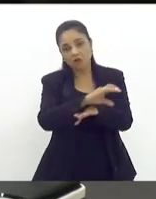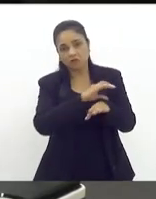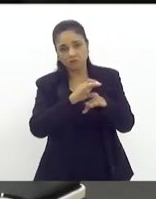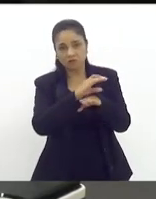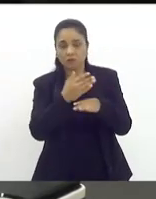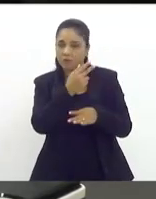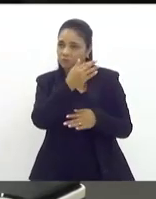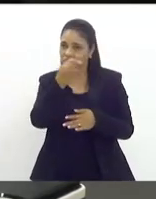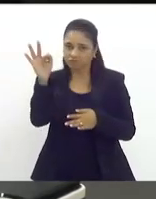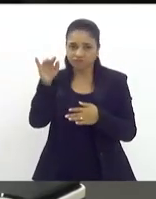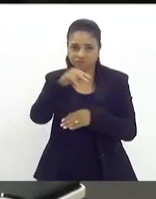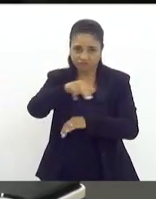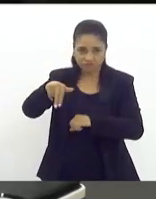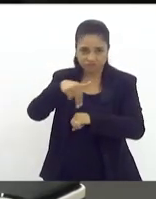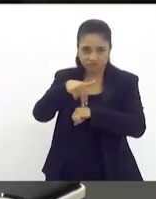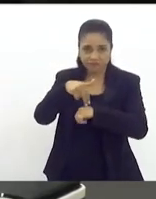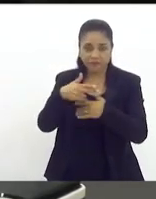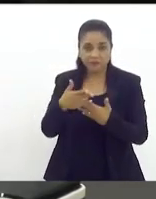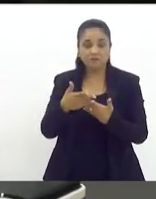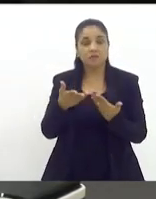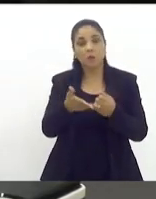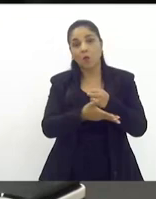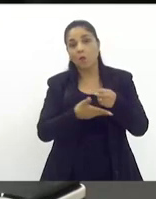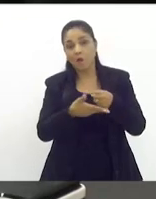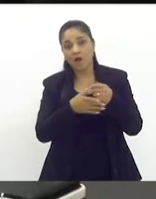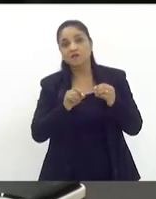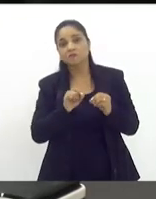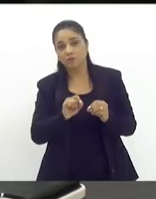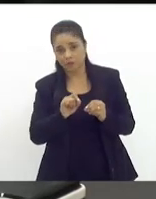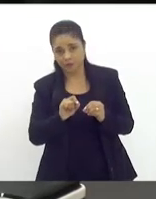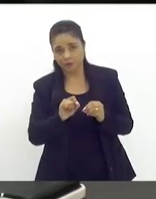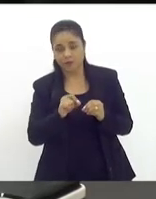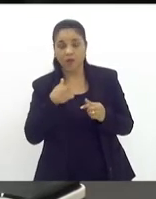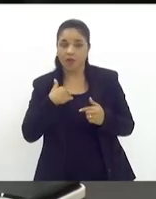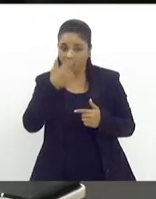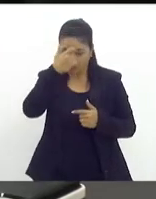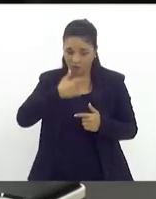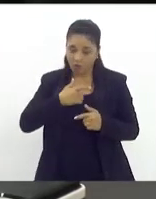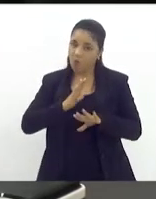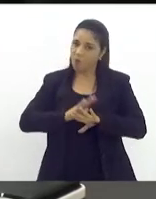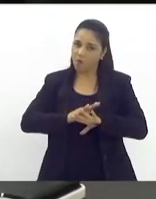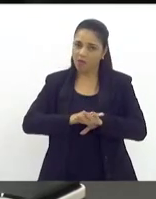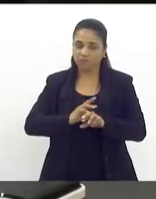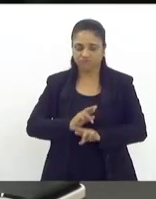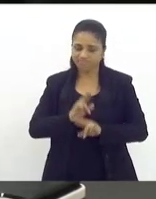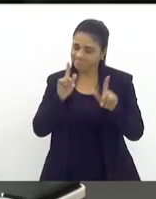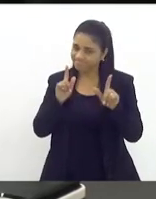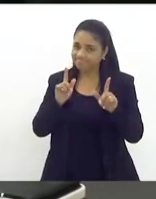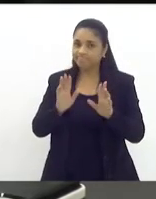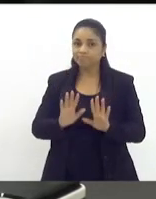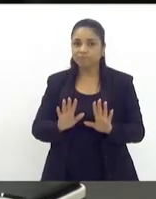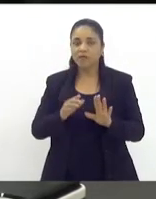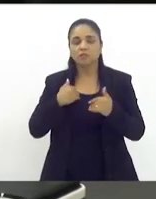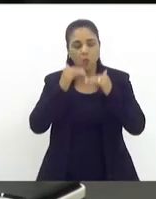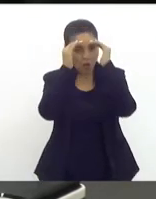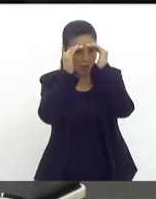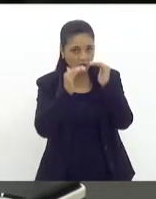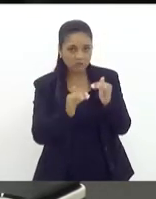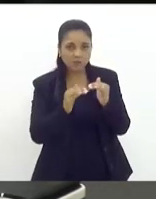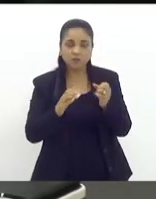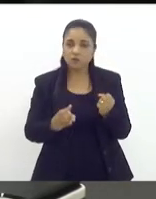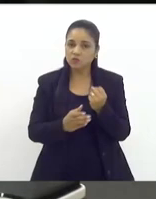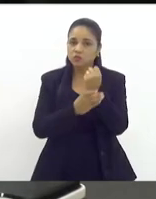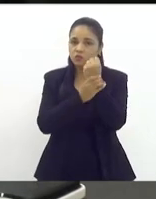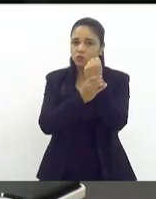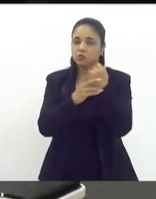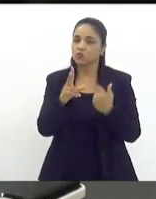Federal, justamente com base nisso. Eu talvez não seja o momento, mas eu ainda tenho, no que diz respeito aos seguros